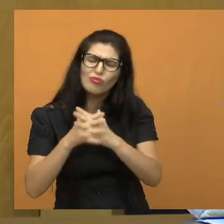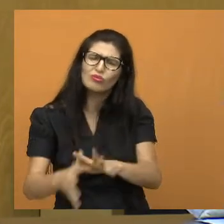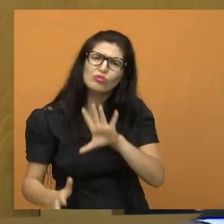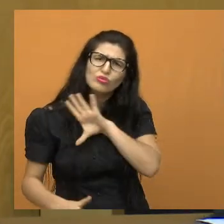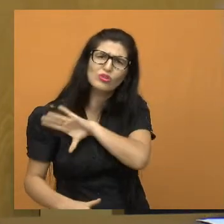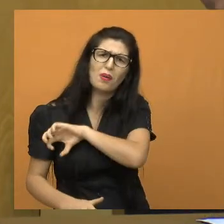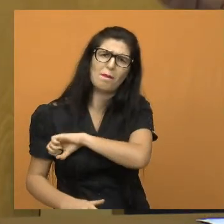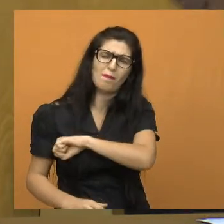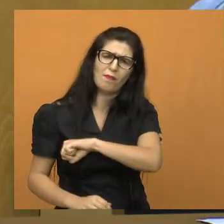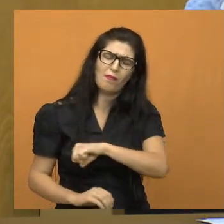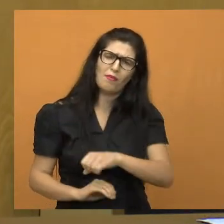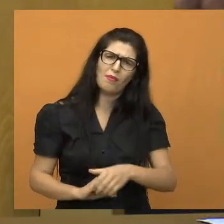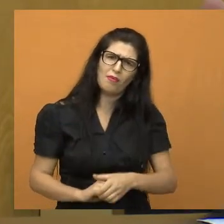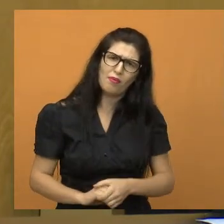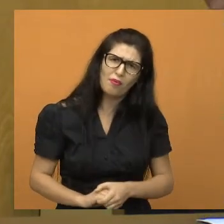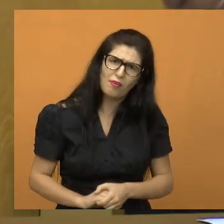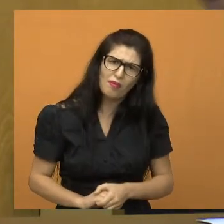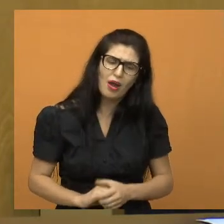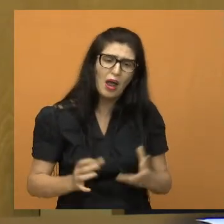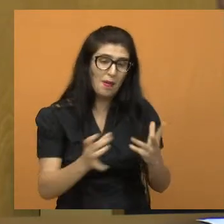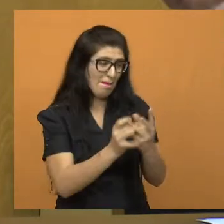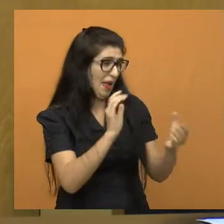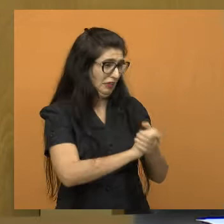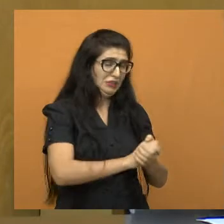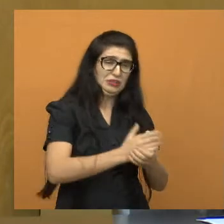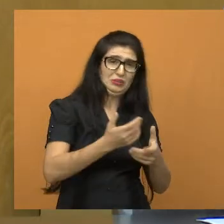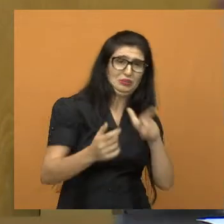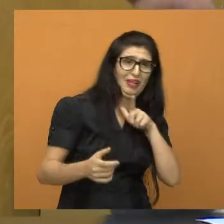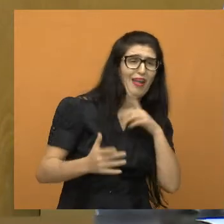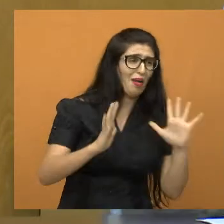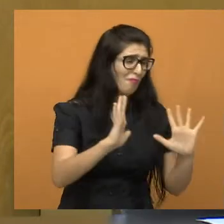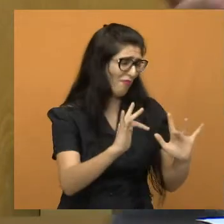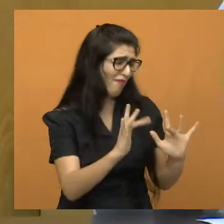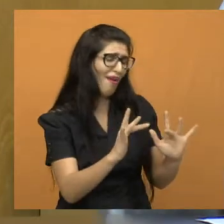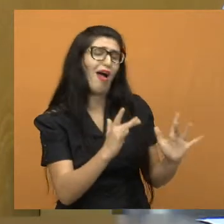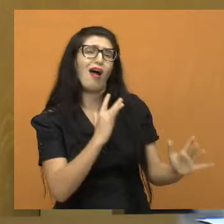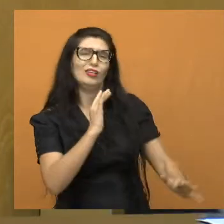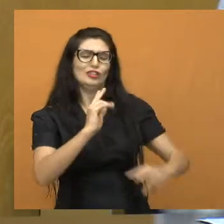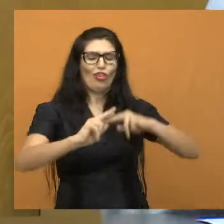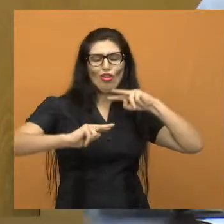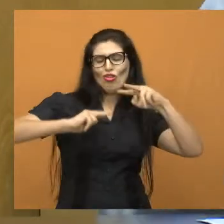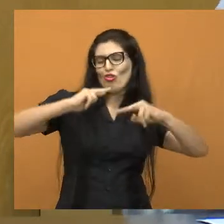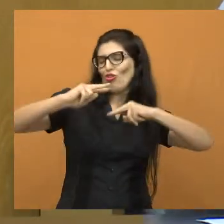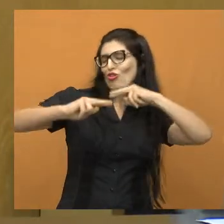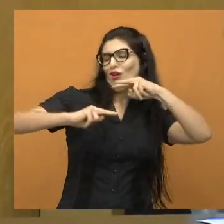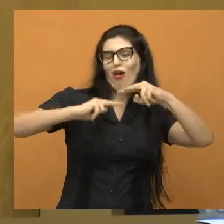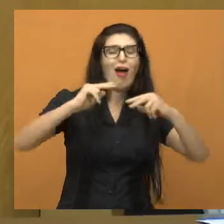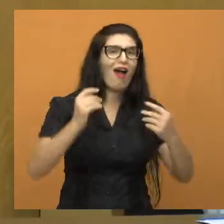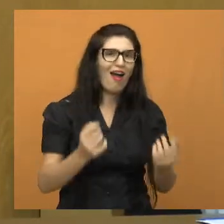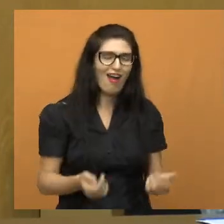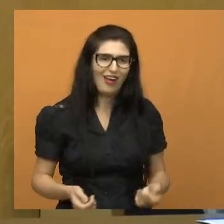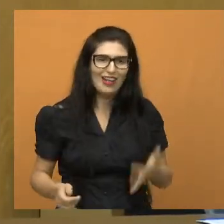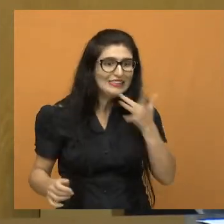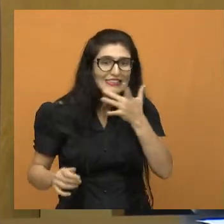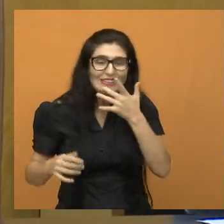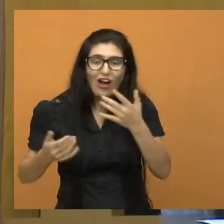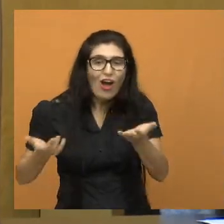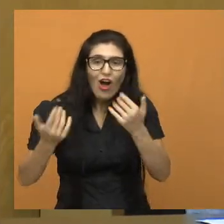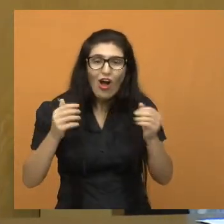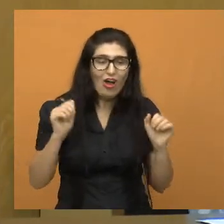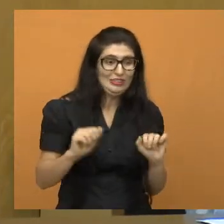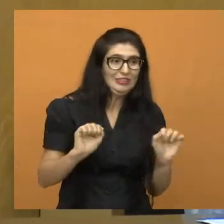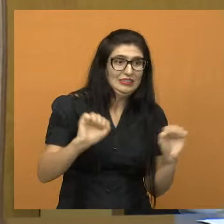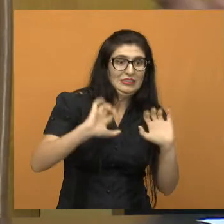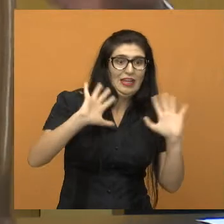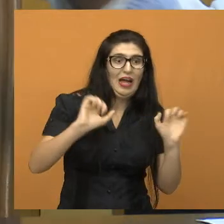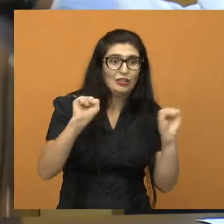amor é aquele que o marido tem pela esposa, que o namorado, ou o amor é aquilo que eu gosto de um prato de comida. Não, é o amor